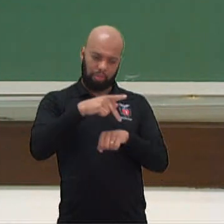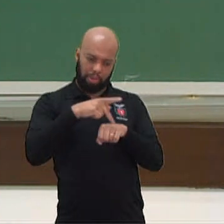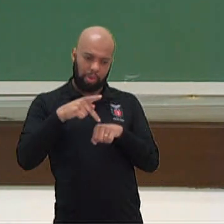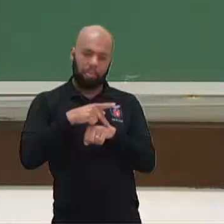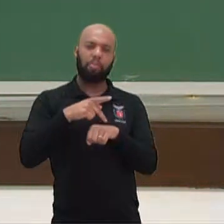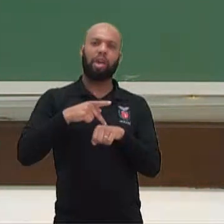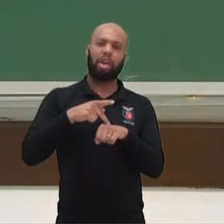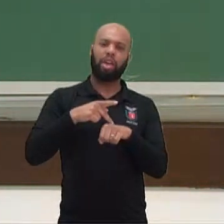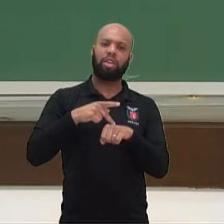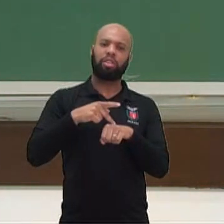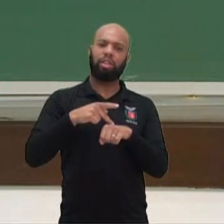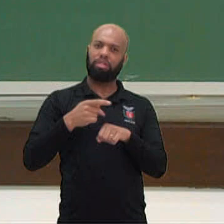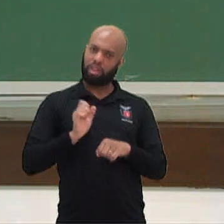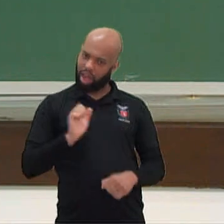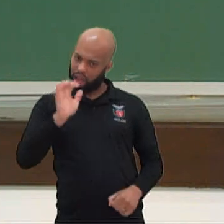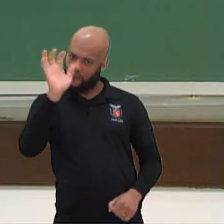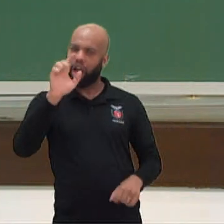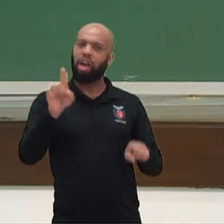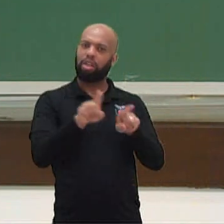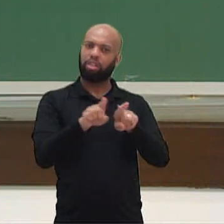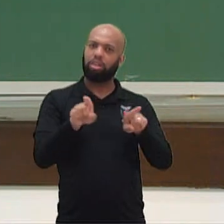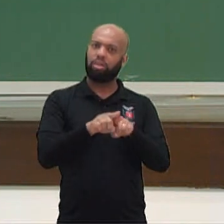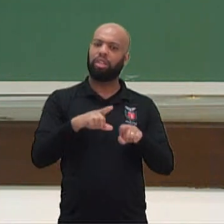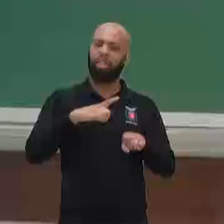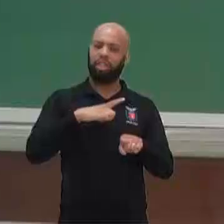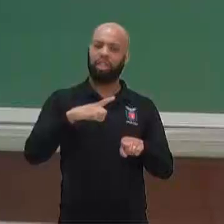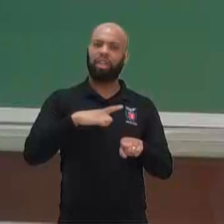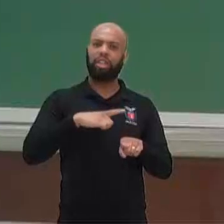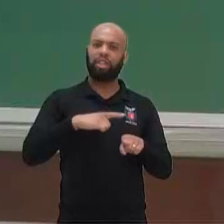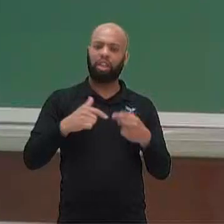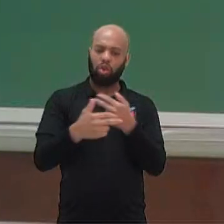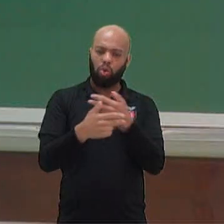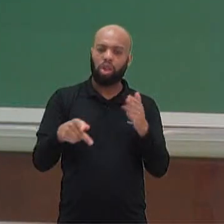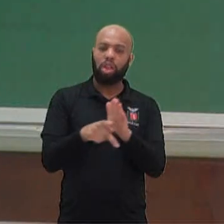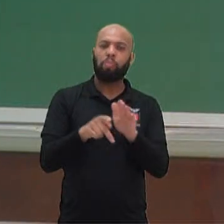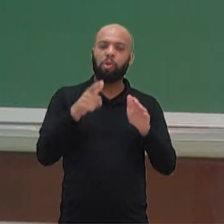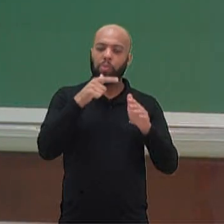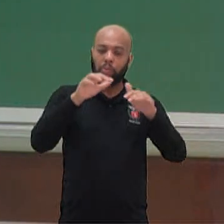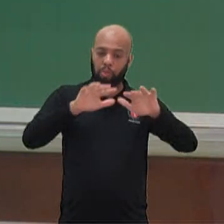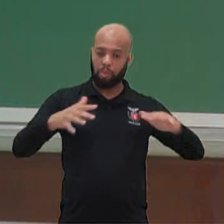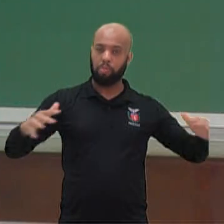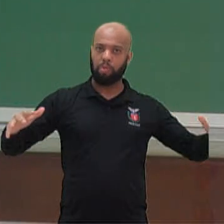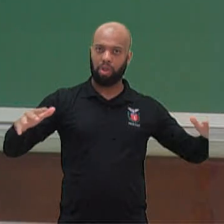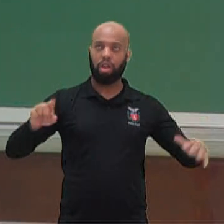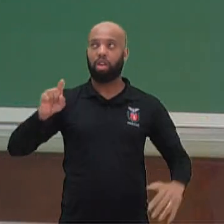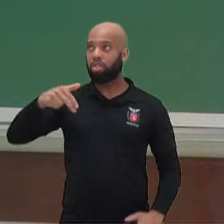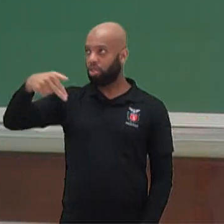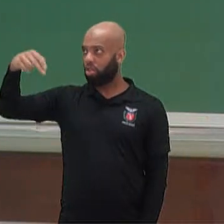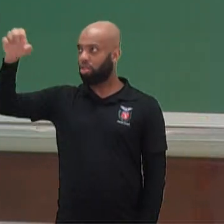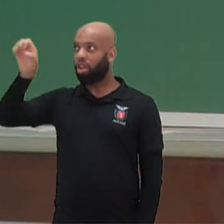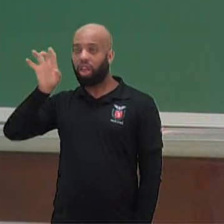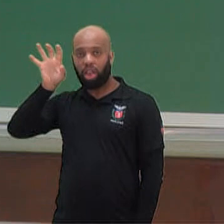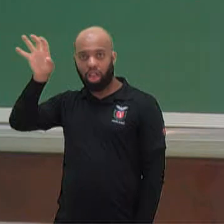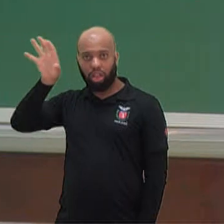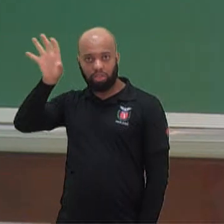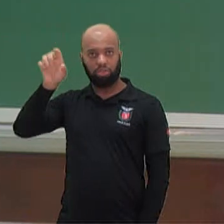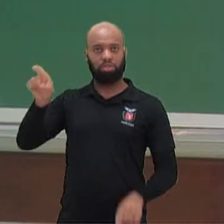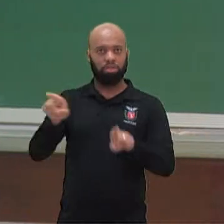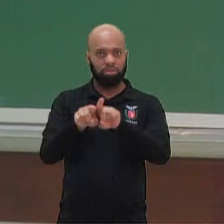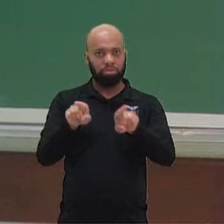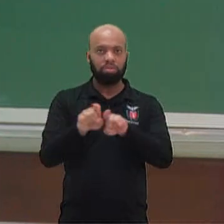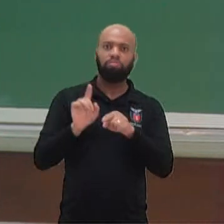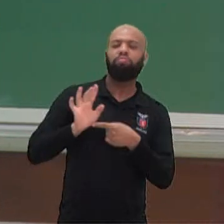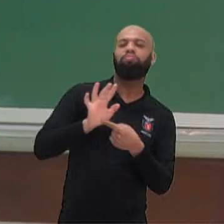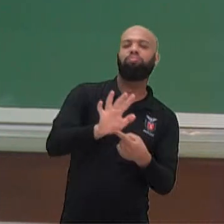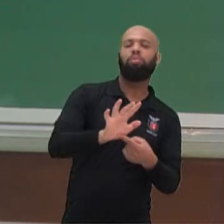de sal marinho ali na região do Rio Grande do Norte do Brasil. Então, é uma região também que demonstra aí, né,